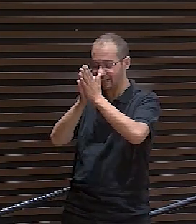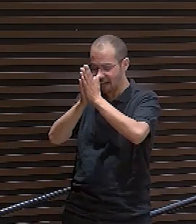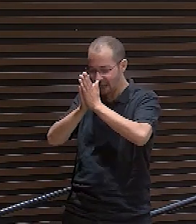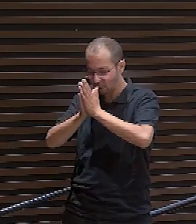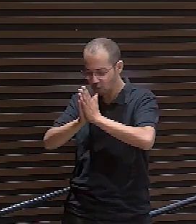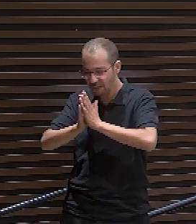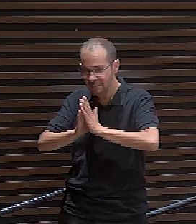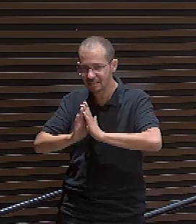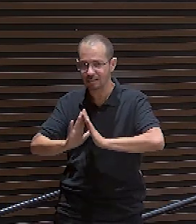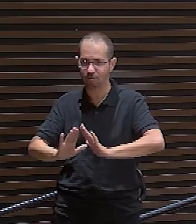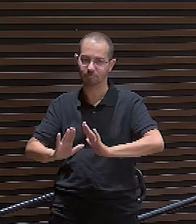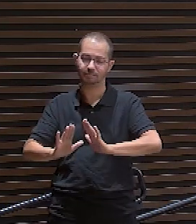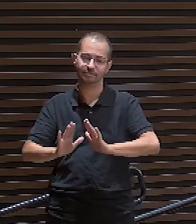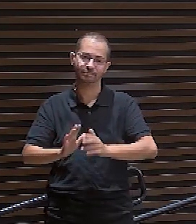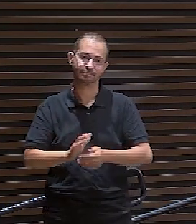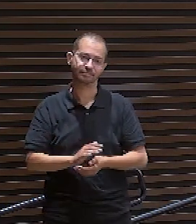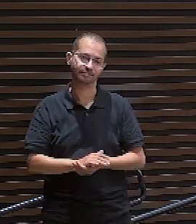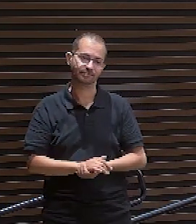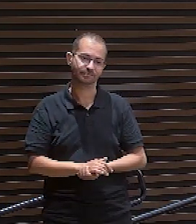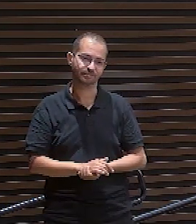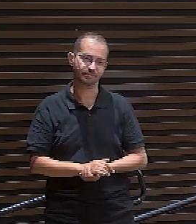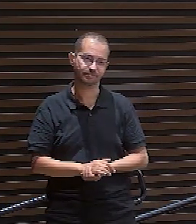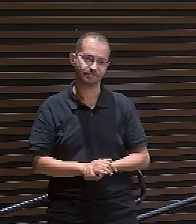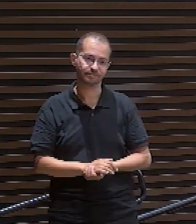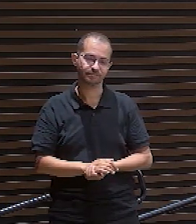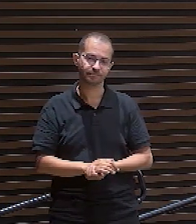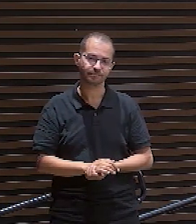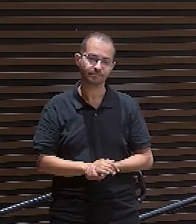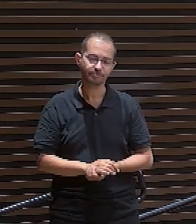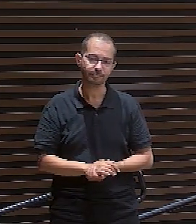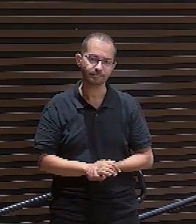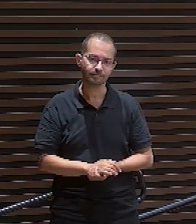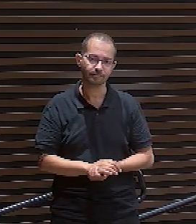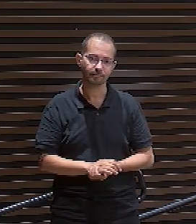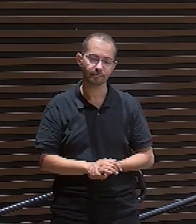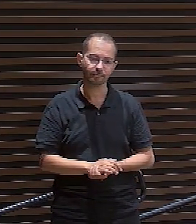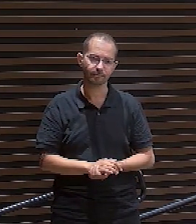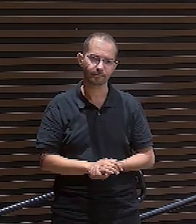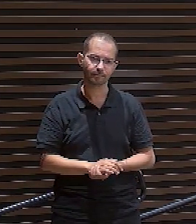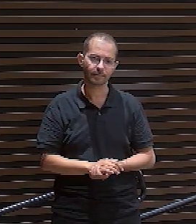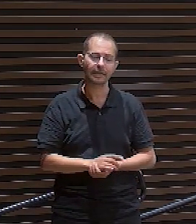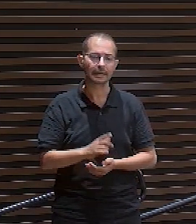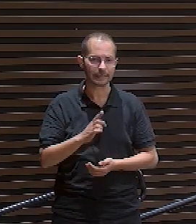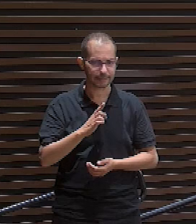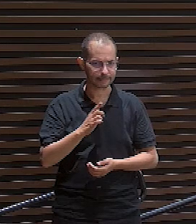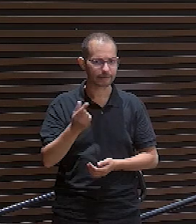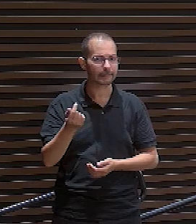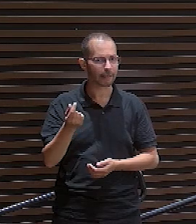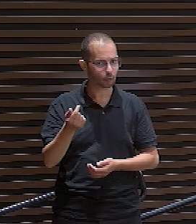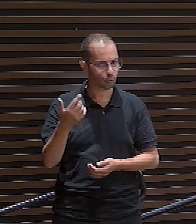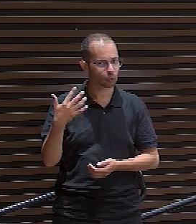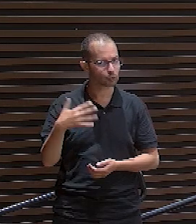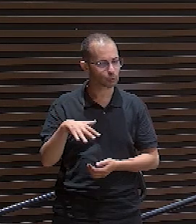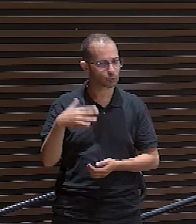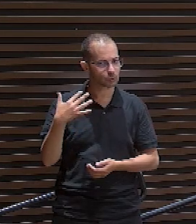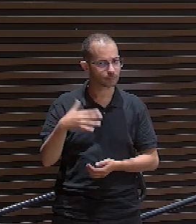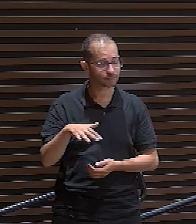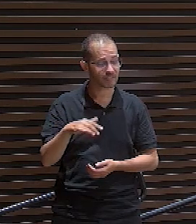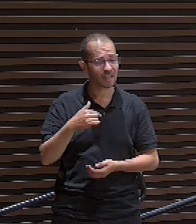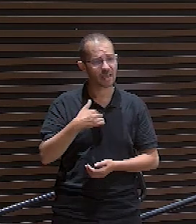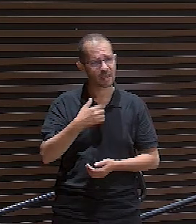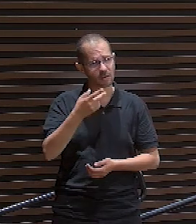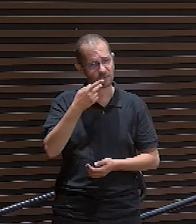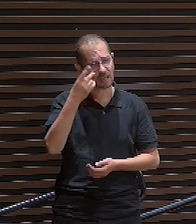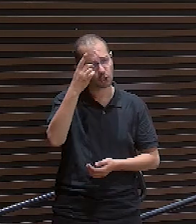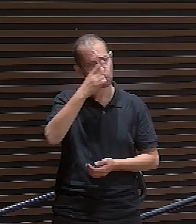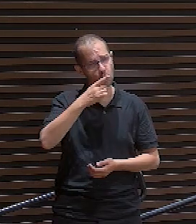transportei para o reino espiritual. Tem custo, meu irmão. Eu falei no domingo